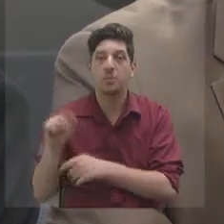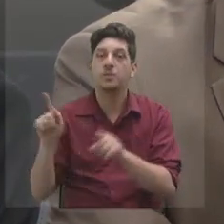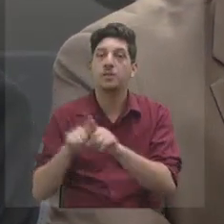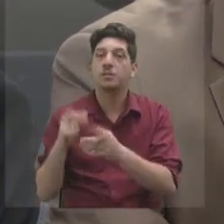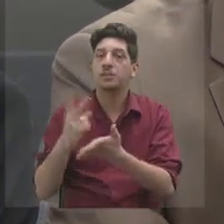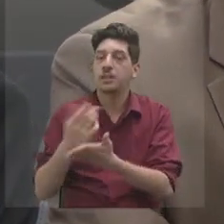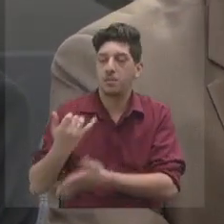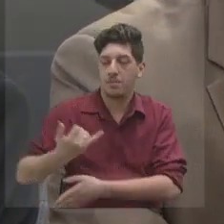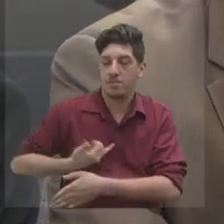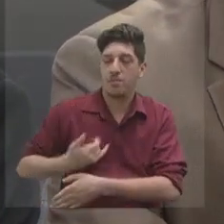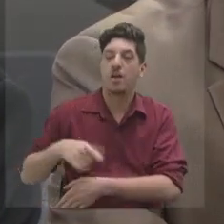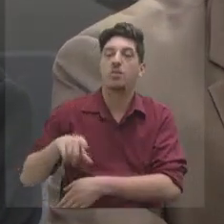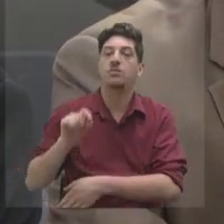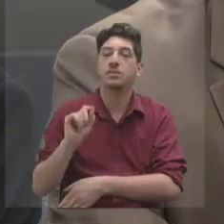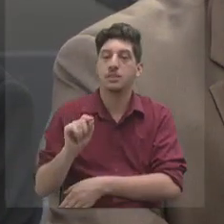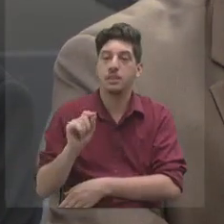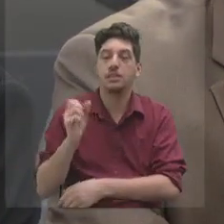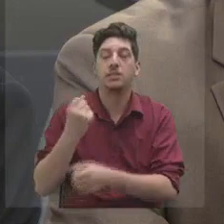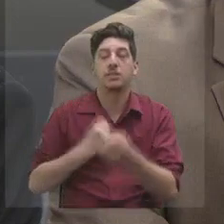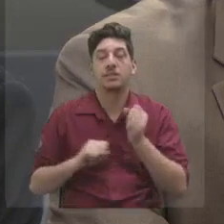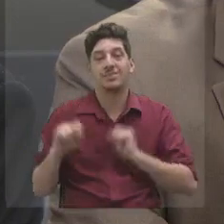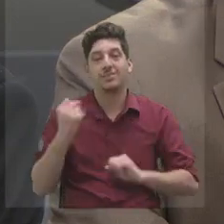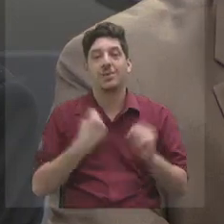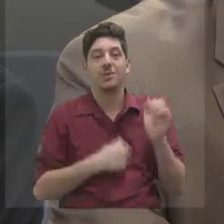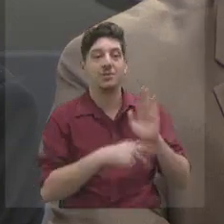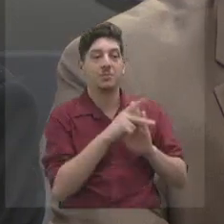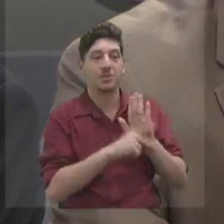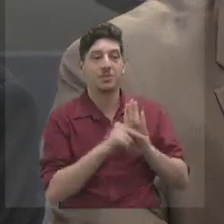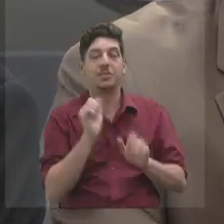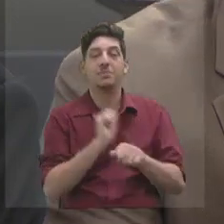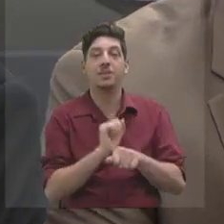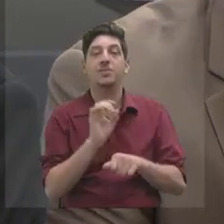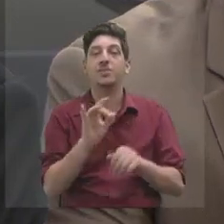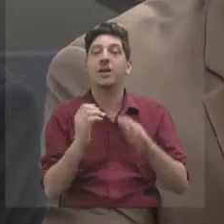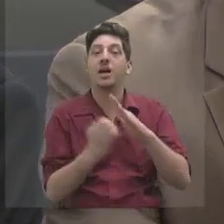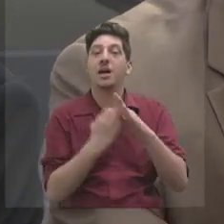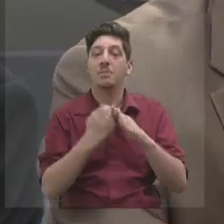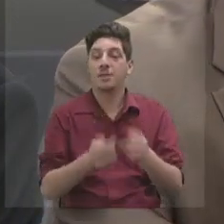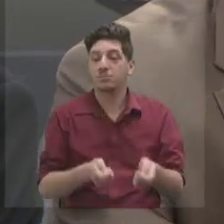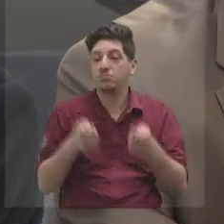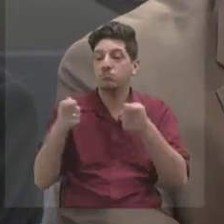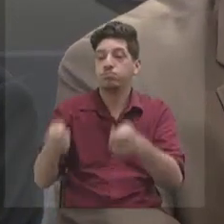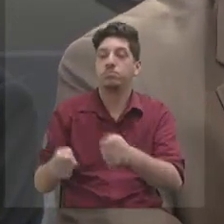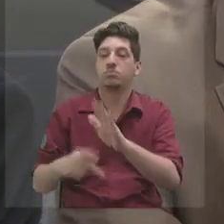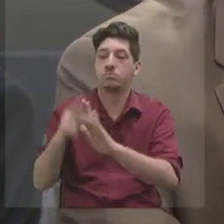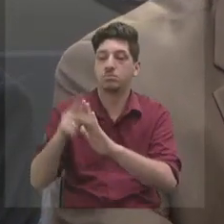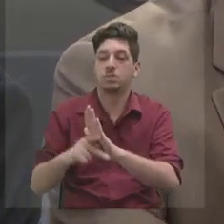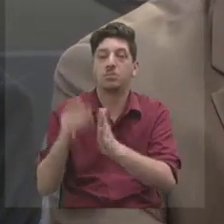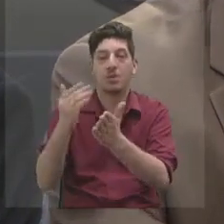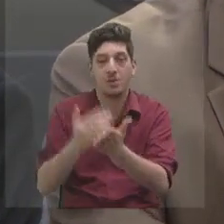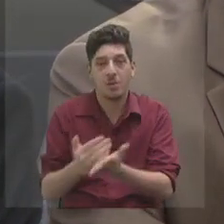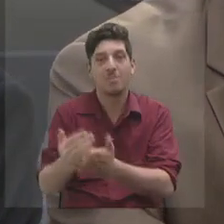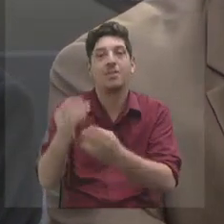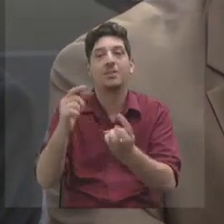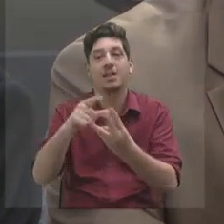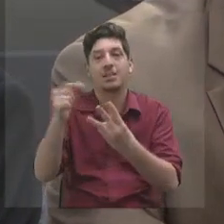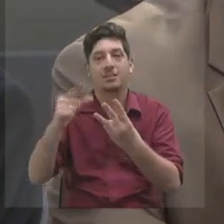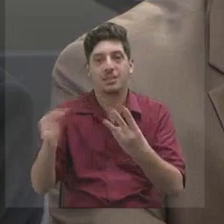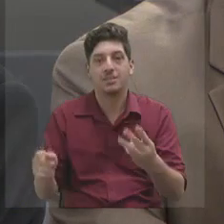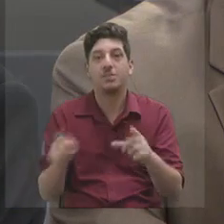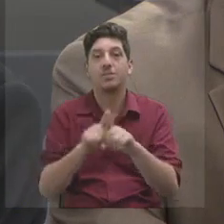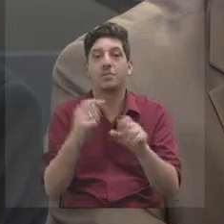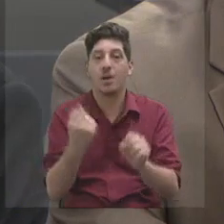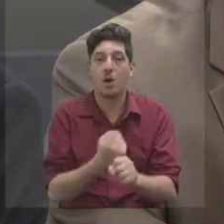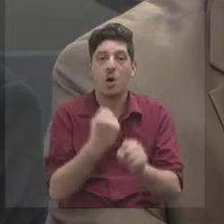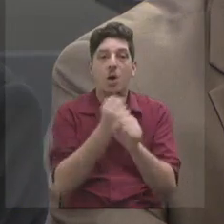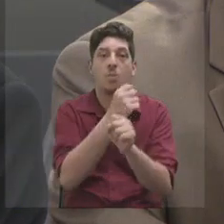da espera desse projeto aguardando apenas que a empresa entregue o projeto para que ela Estação ela possa ser aberto uma obra de mais